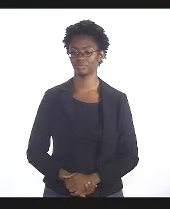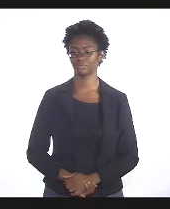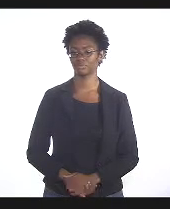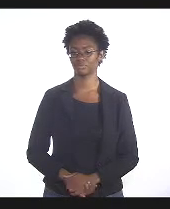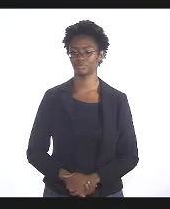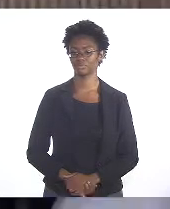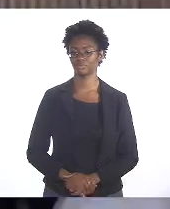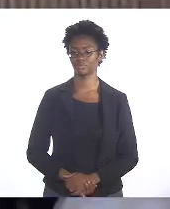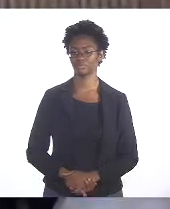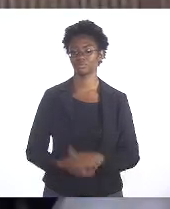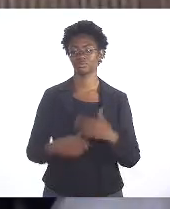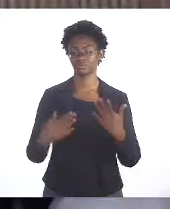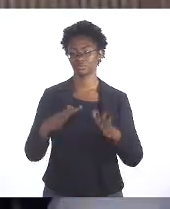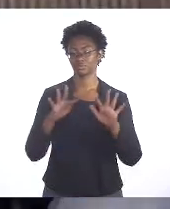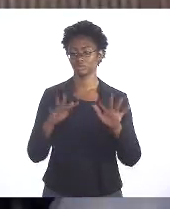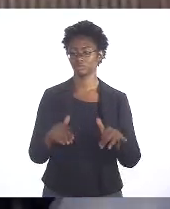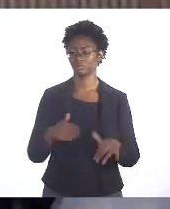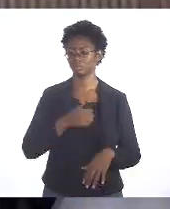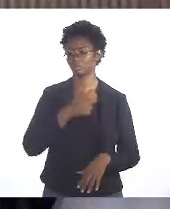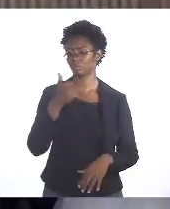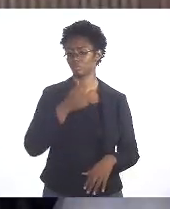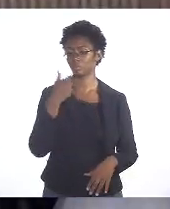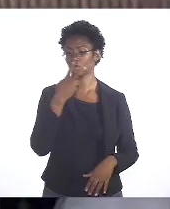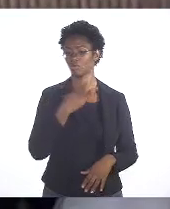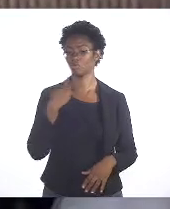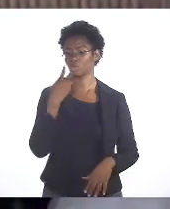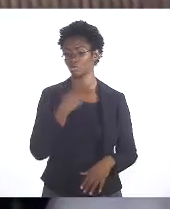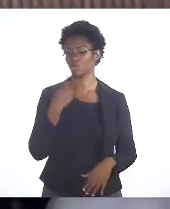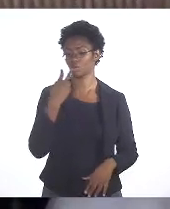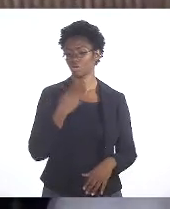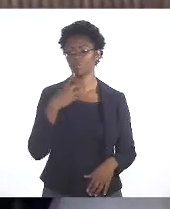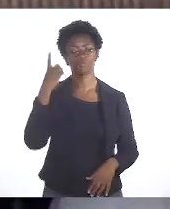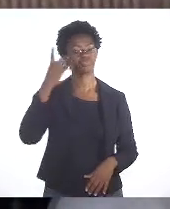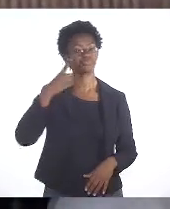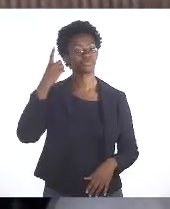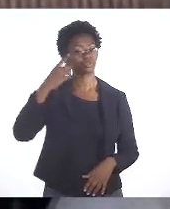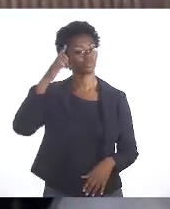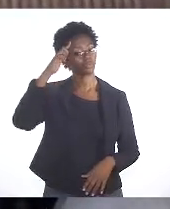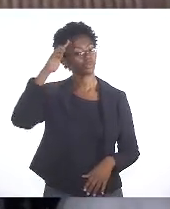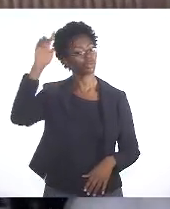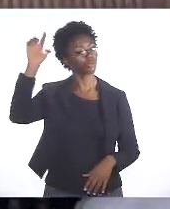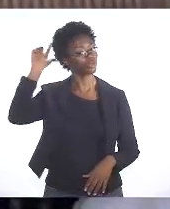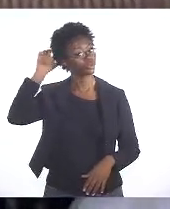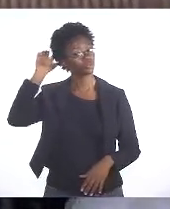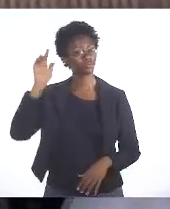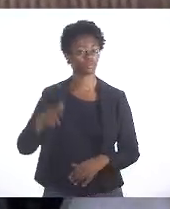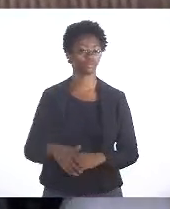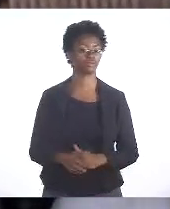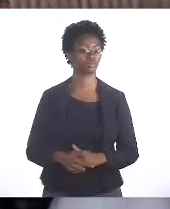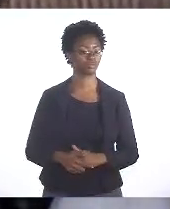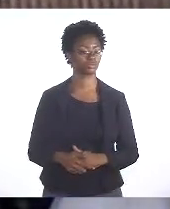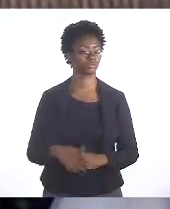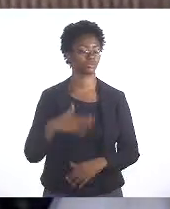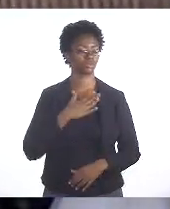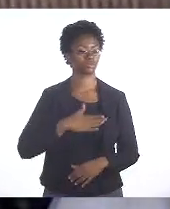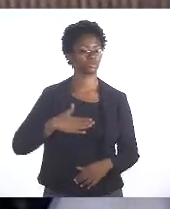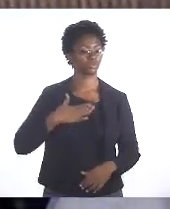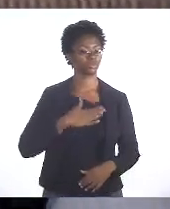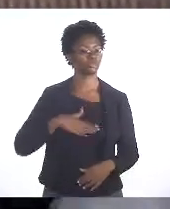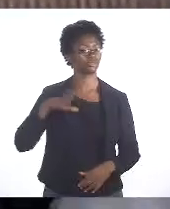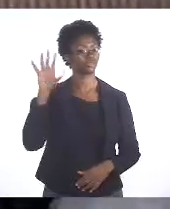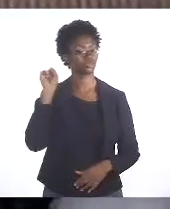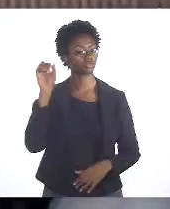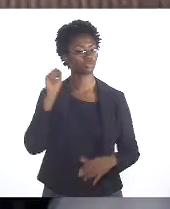Passemos ao expediente final. Primeiro orador, nobre deputado Luiz Paulo. Teremos o prazer de ouvi-lo